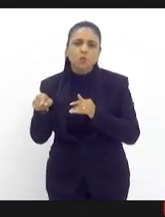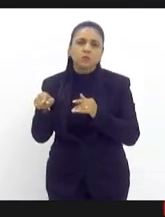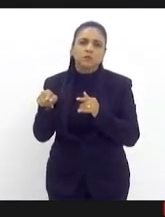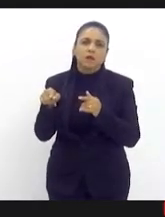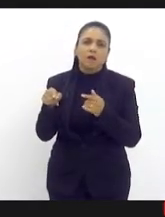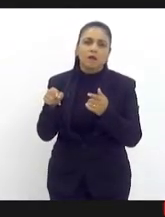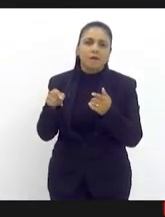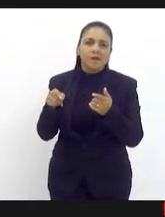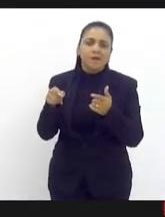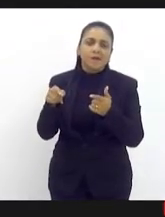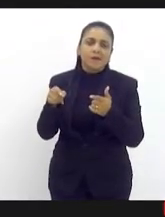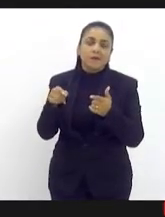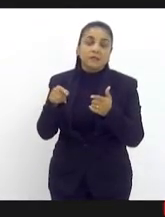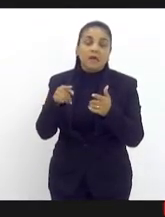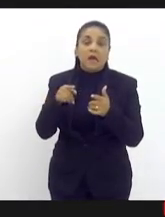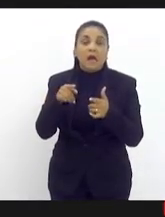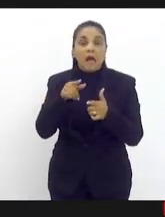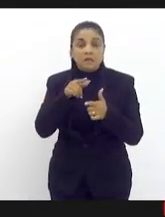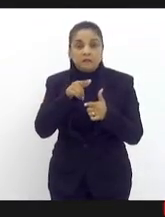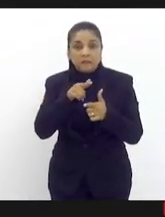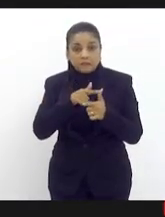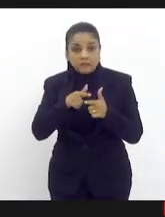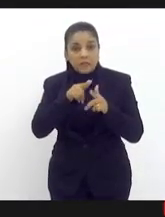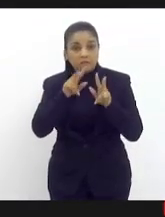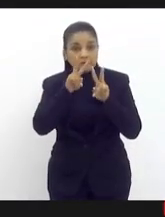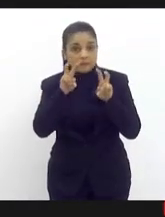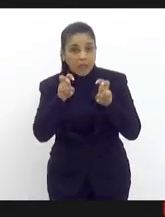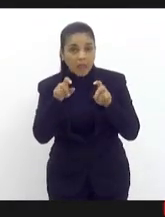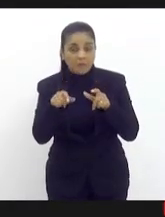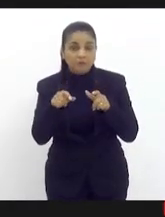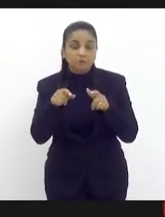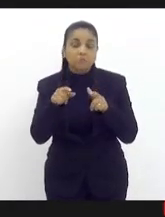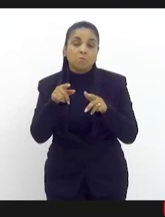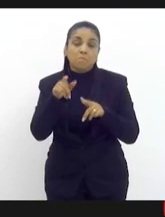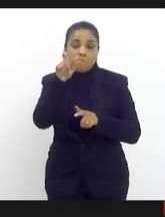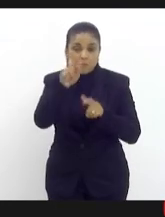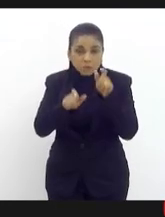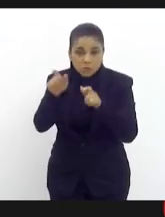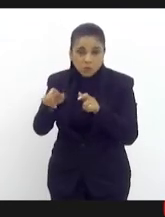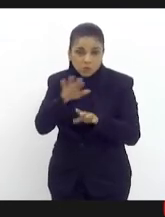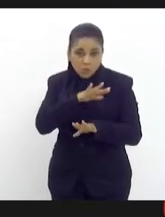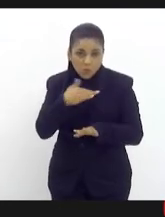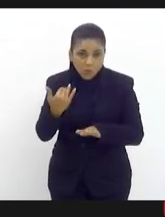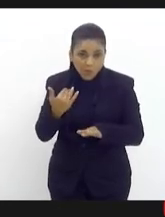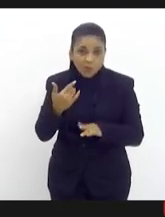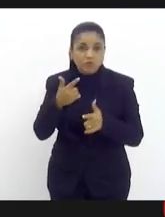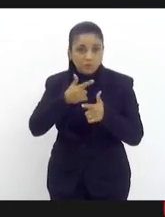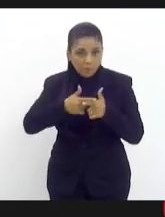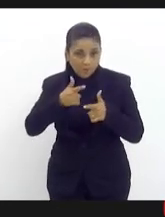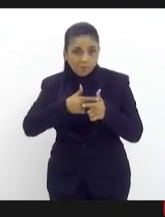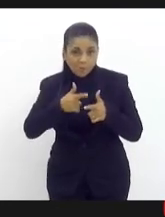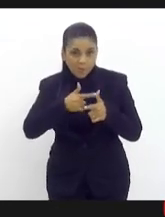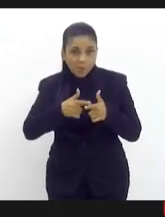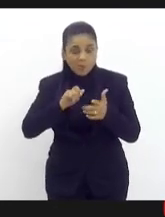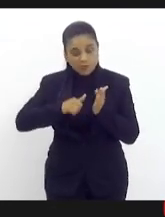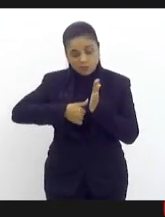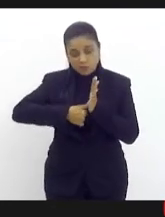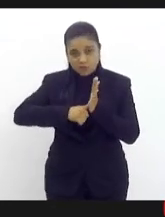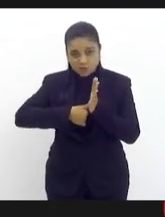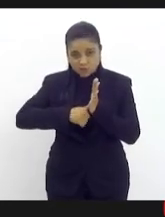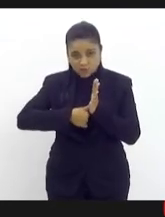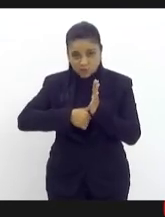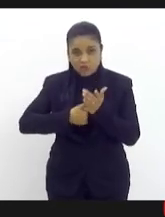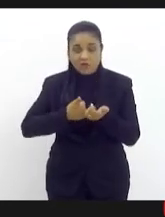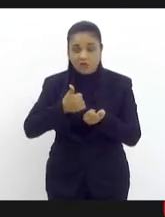problemas, até questões, senhor presidente, de pessoas que faleceram e que tinham problema na sua digital,